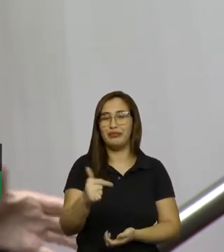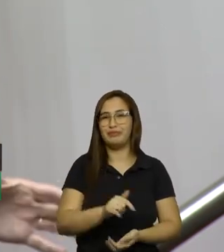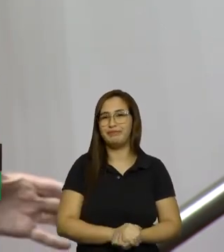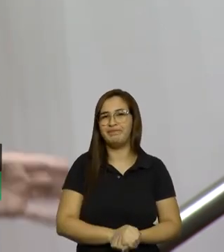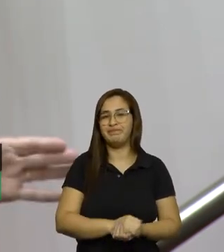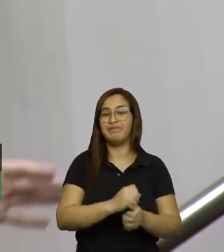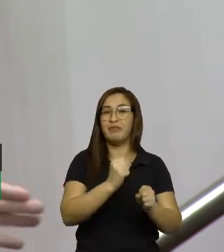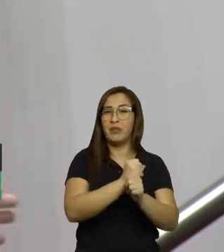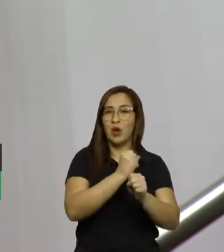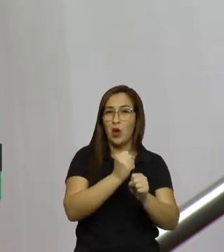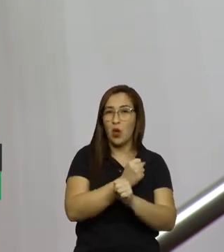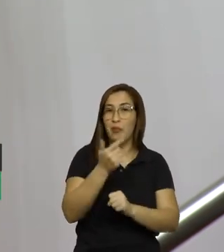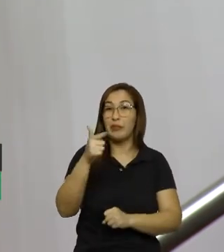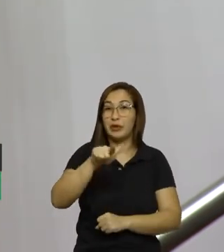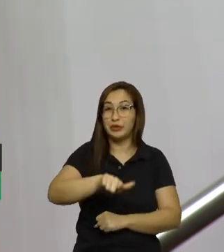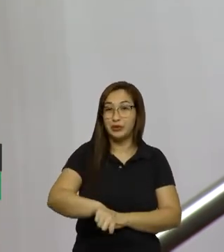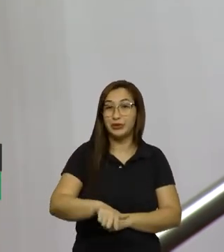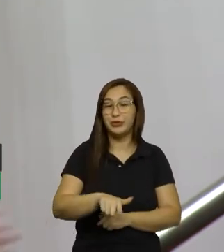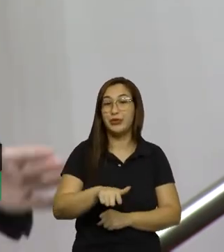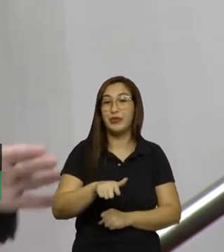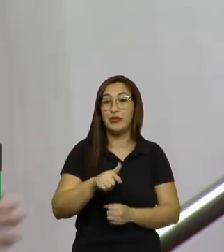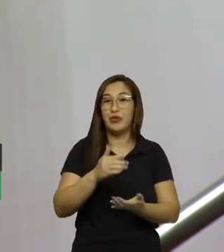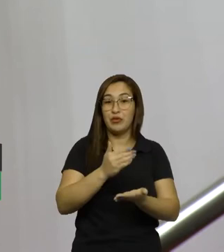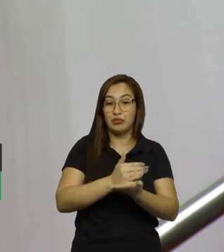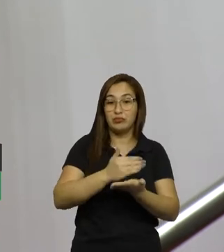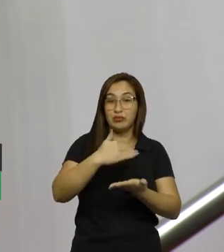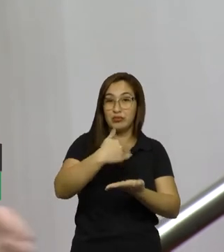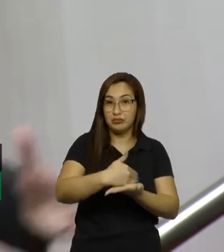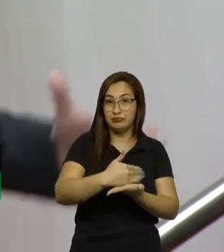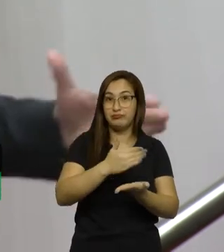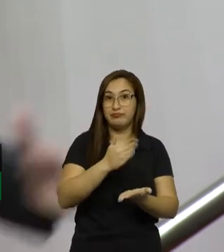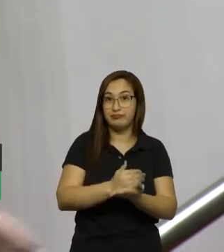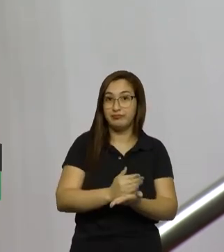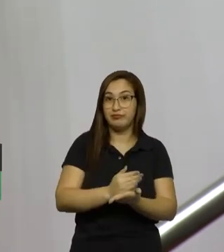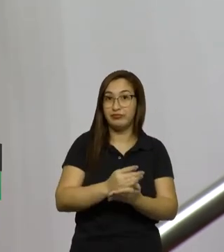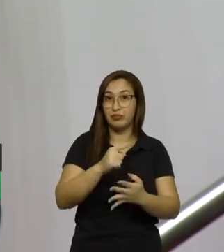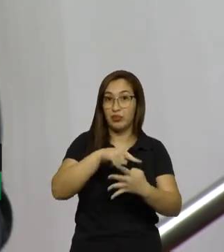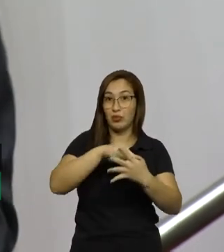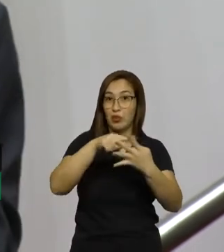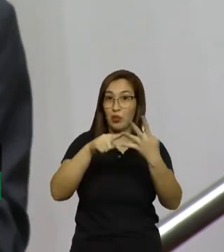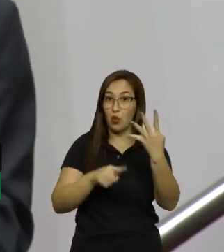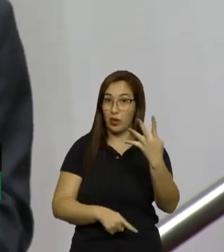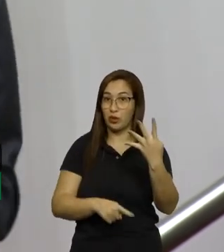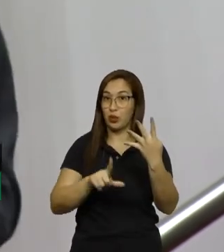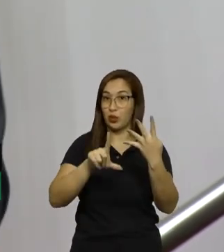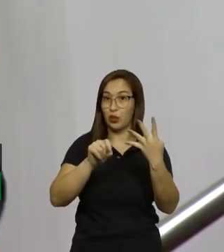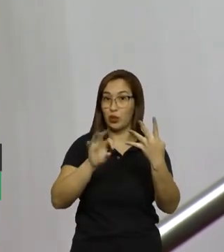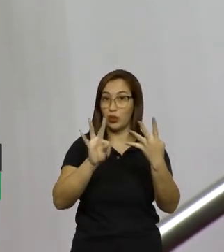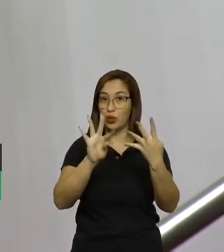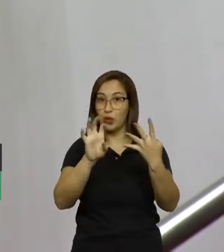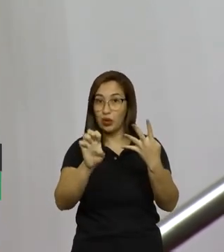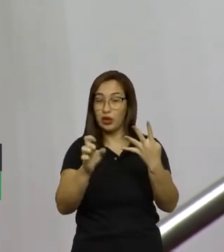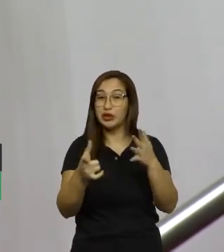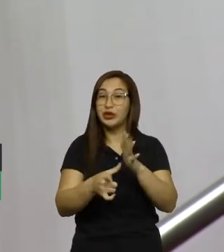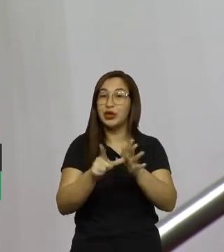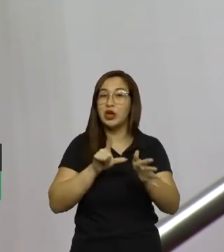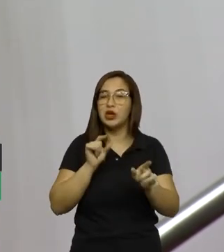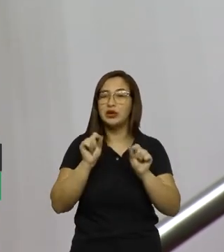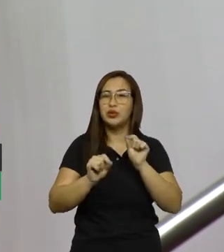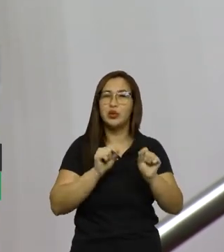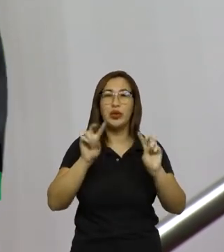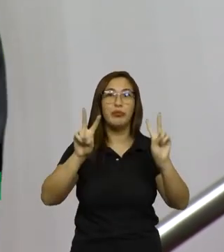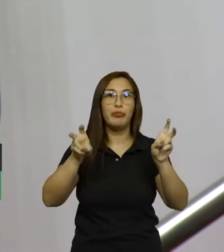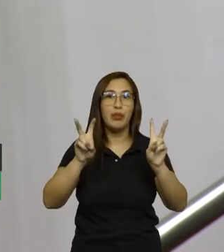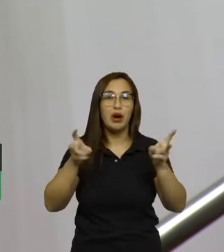foi ali, então, deputado Maurício, dividido em lotes. Criaram quatro lotes. E eu antes quero fazer um parênteses para dizer